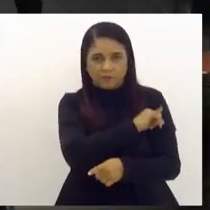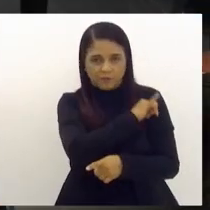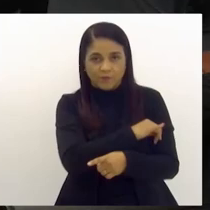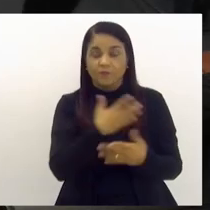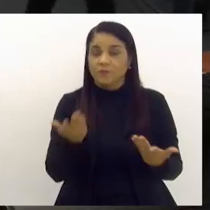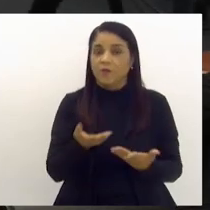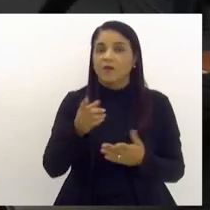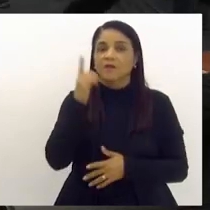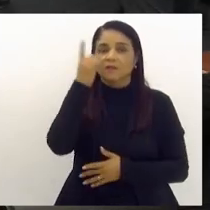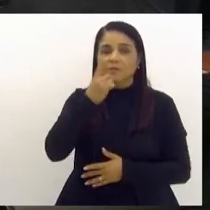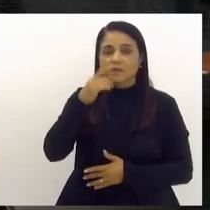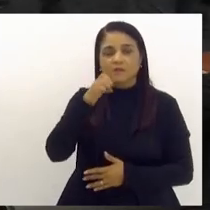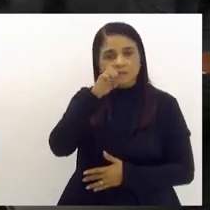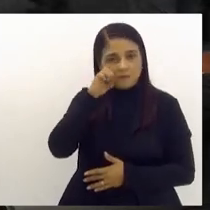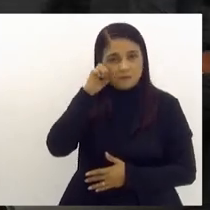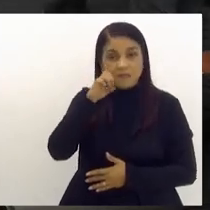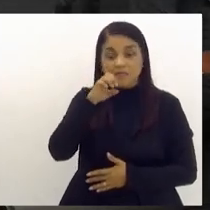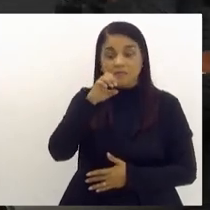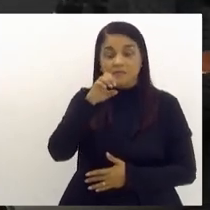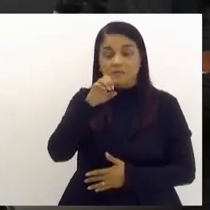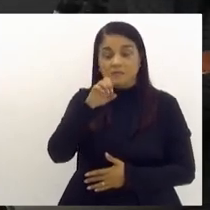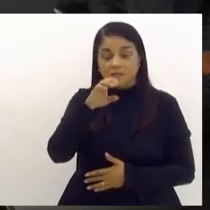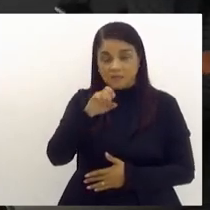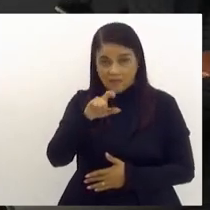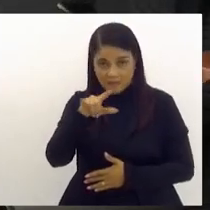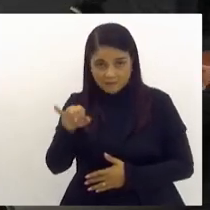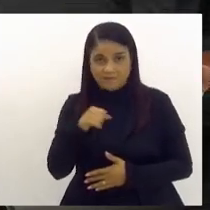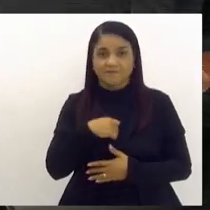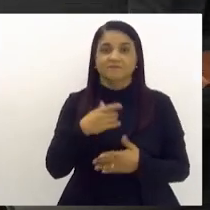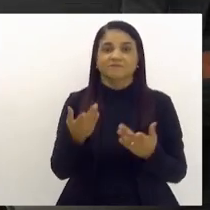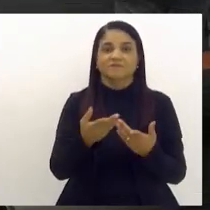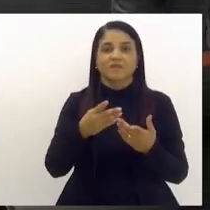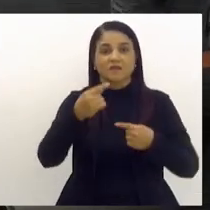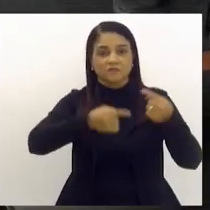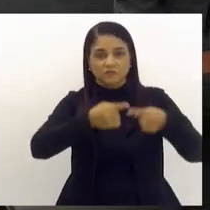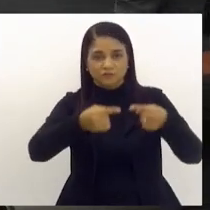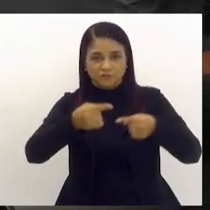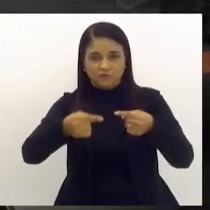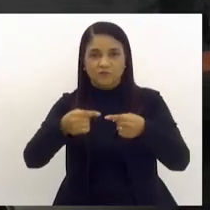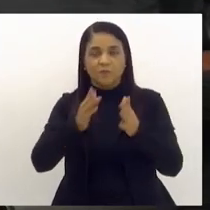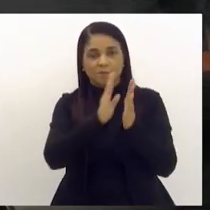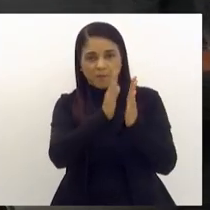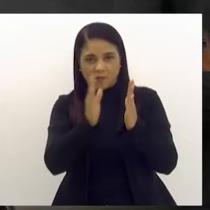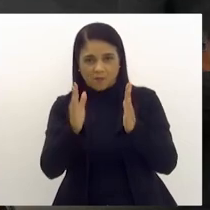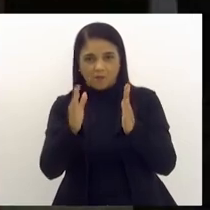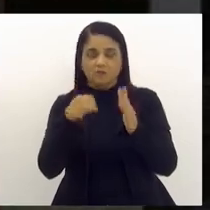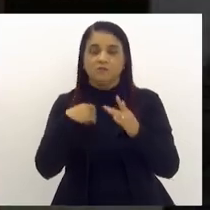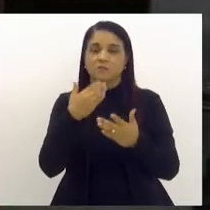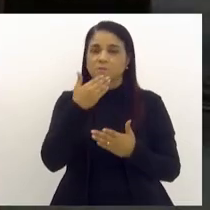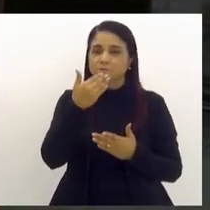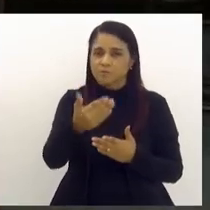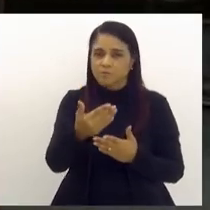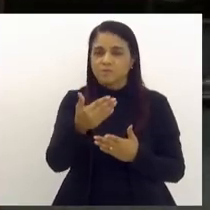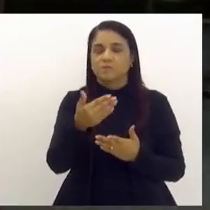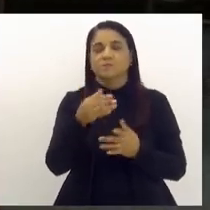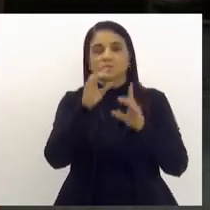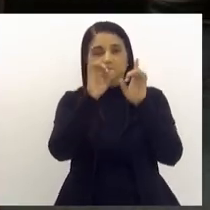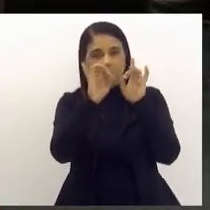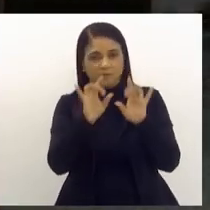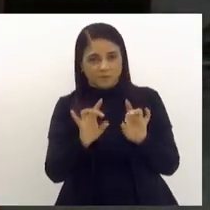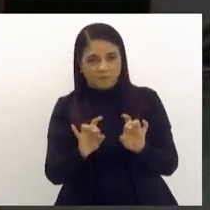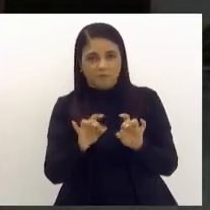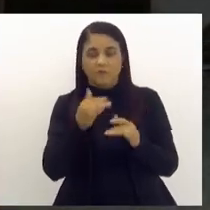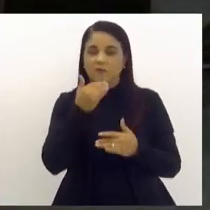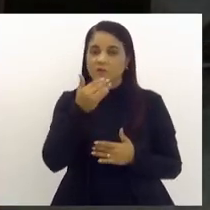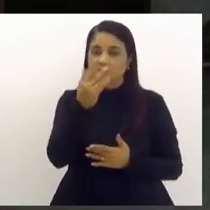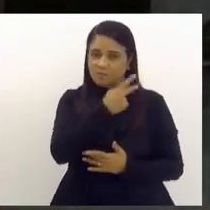Deputada Célia, quer falar? Não é para discutir, presidente, mas muito brevemente fazer um pela ordem para fazer uma solicitação especial à